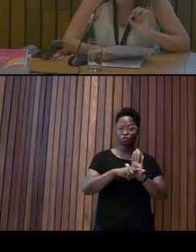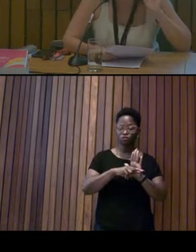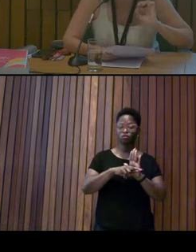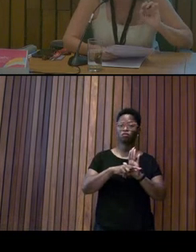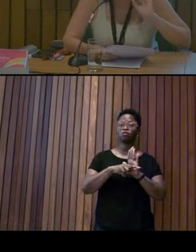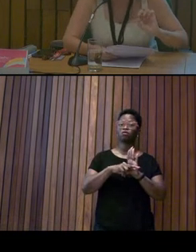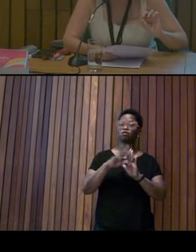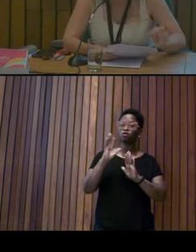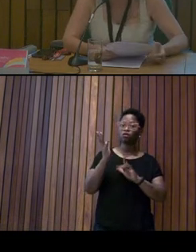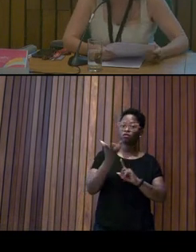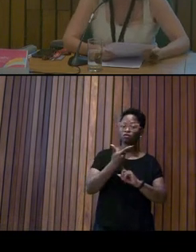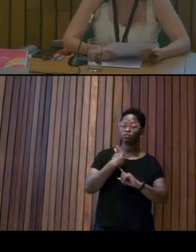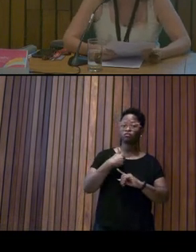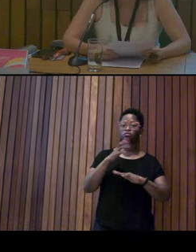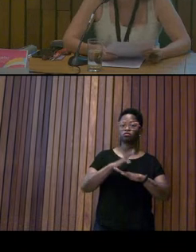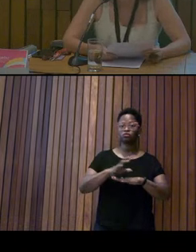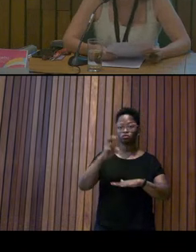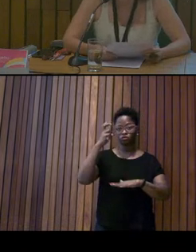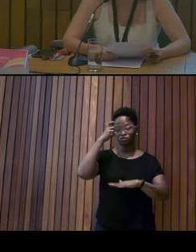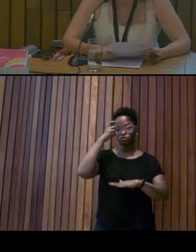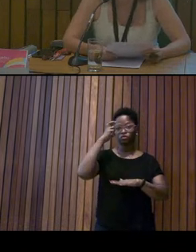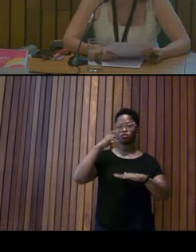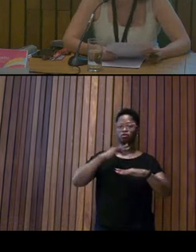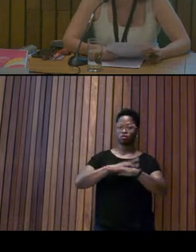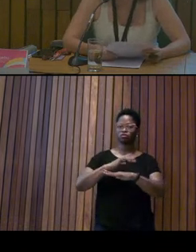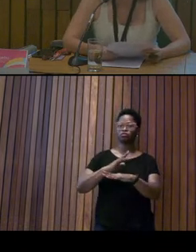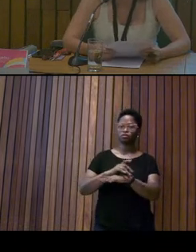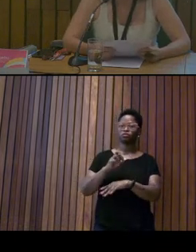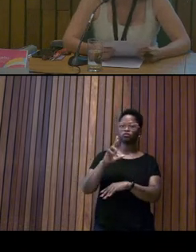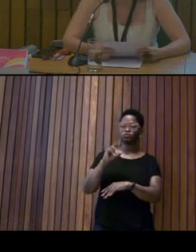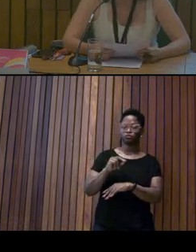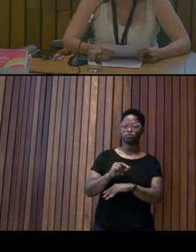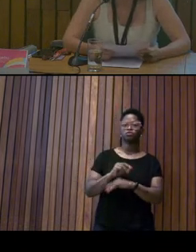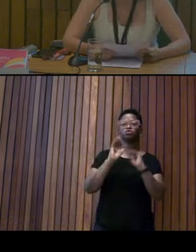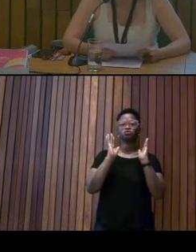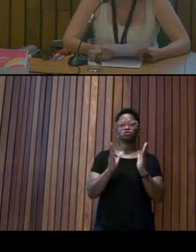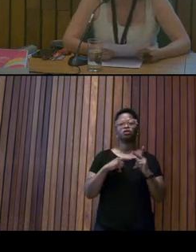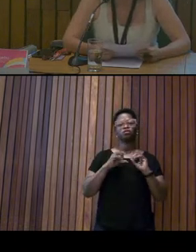Roteiro de Arte e Cultura da Cidade do Rio de Janeiro, que